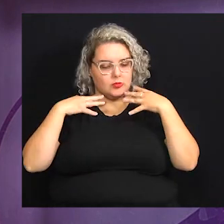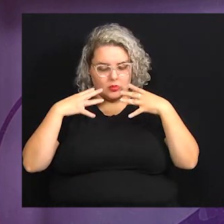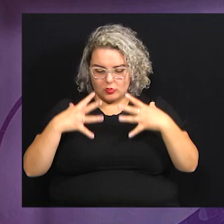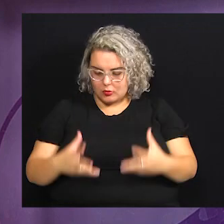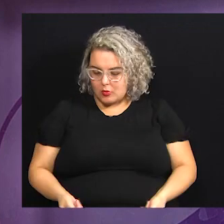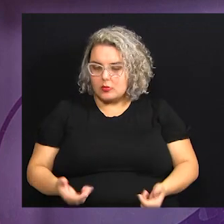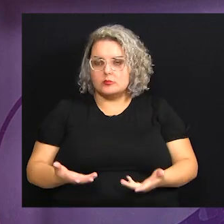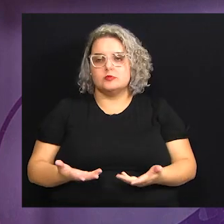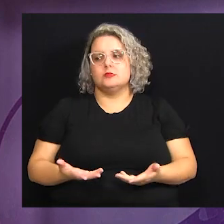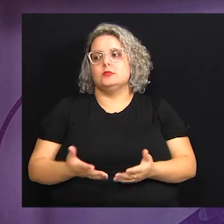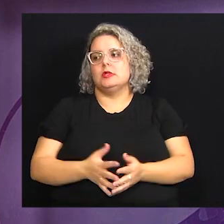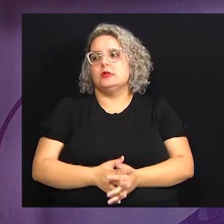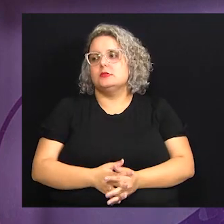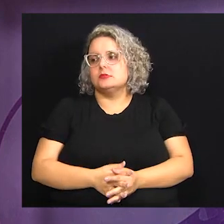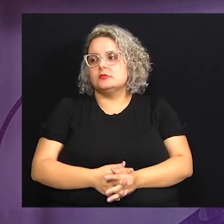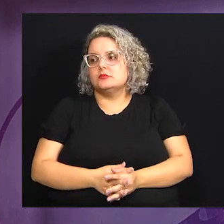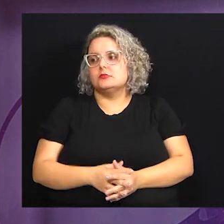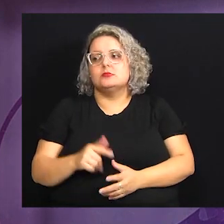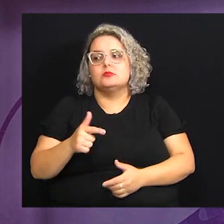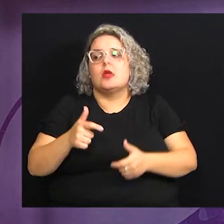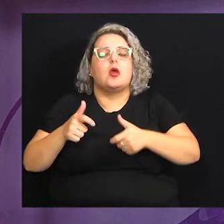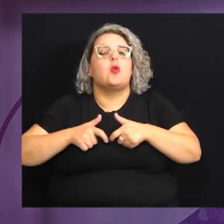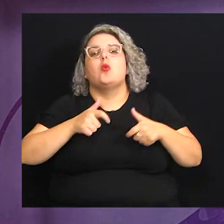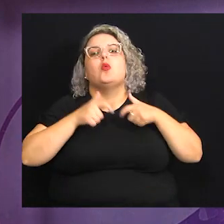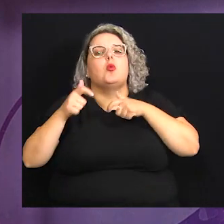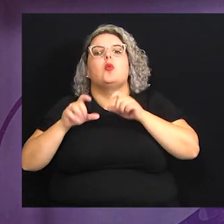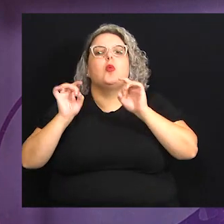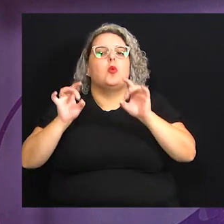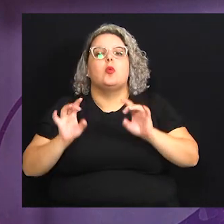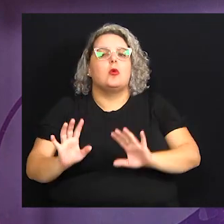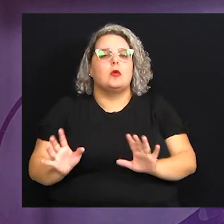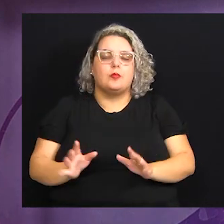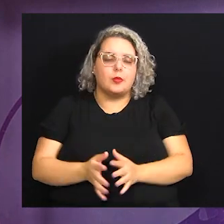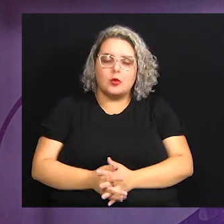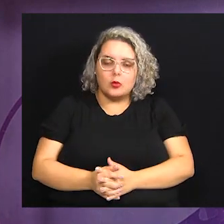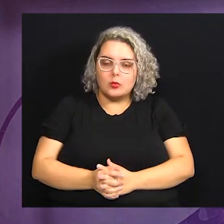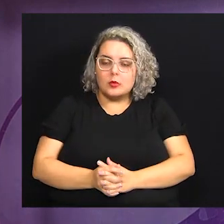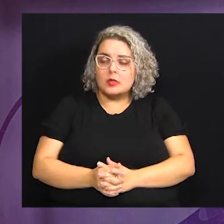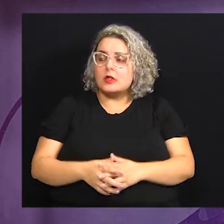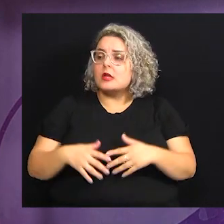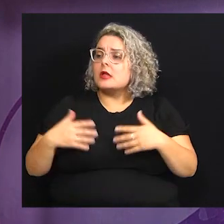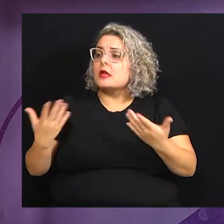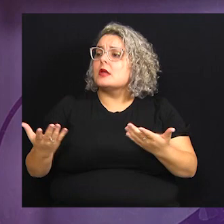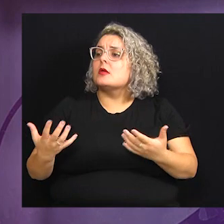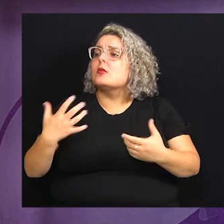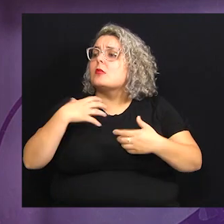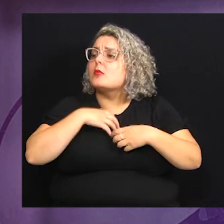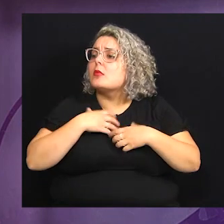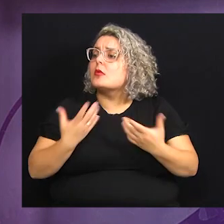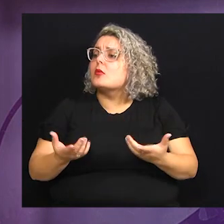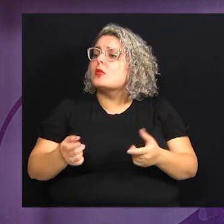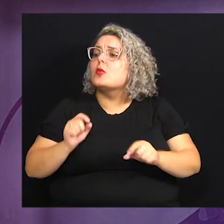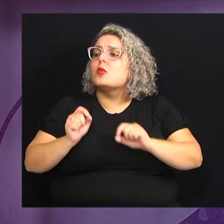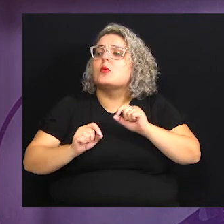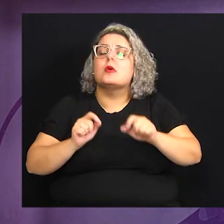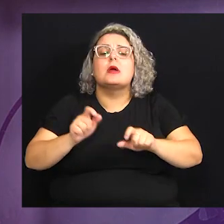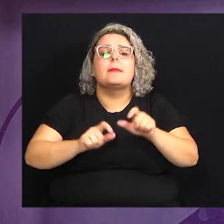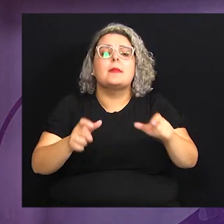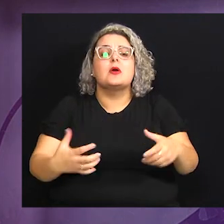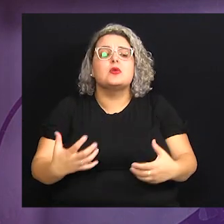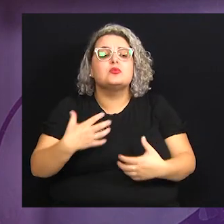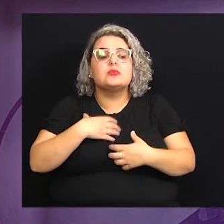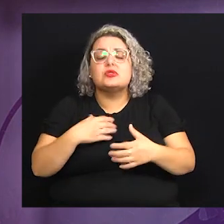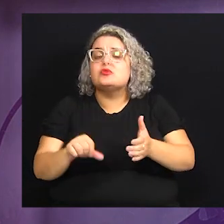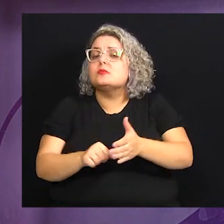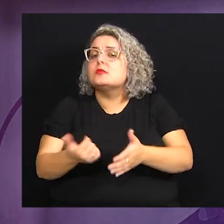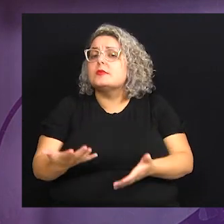organismo inteiro, não tem um local específico, não. E com isso, quais são os sintomas? O que que a pessoa